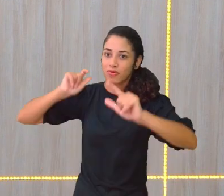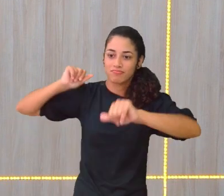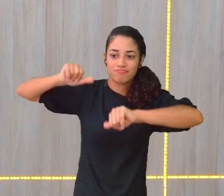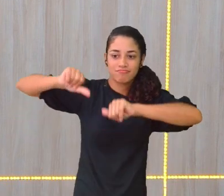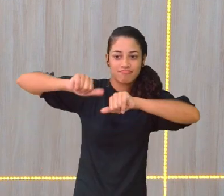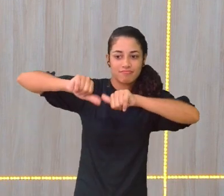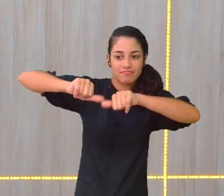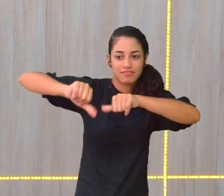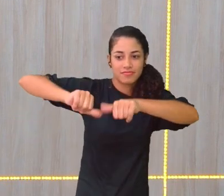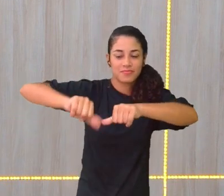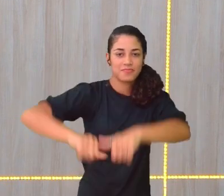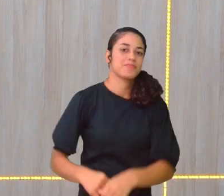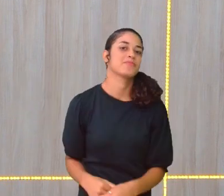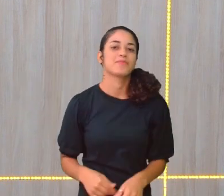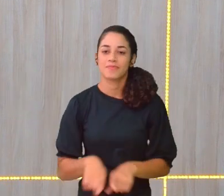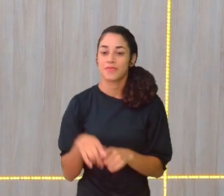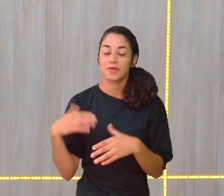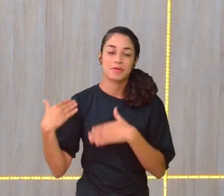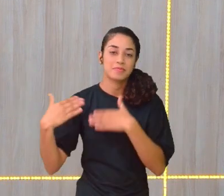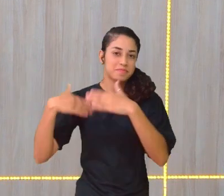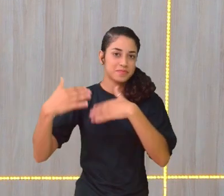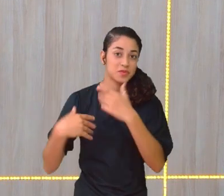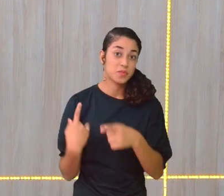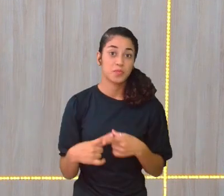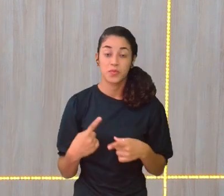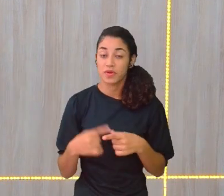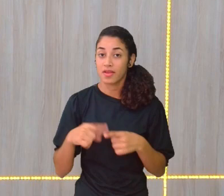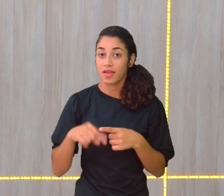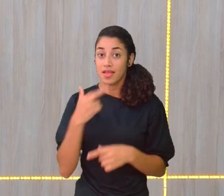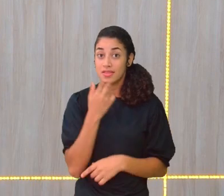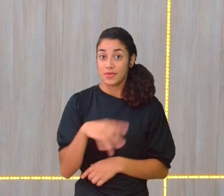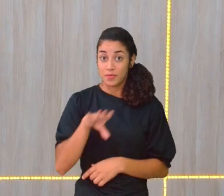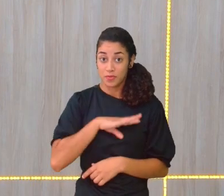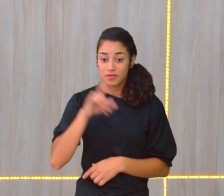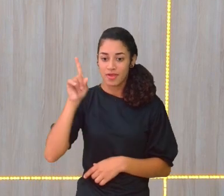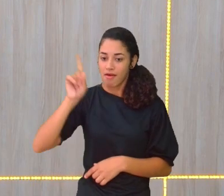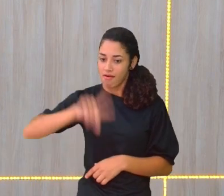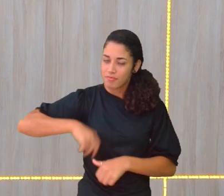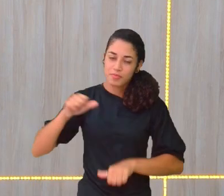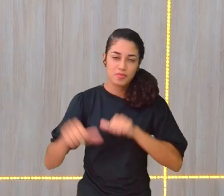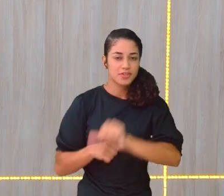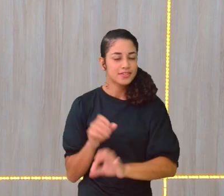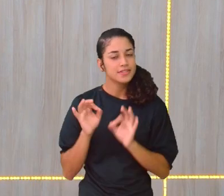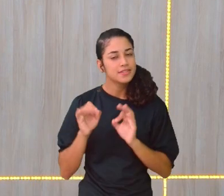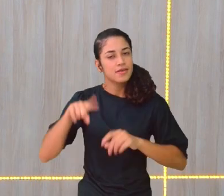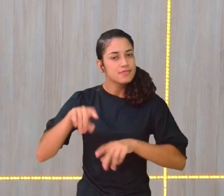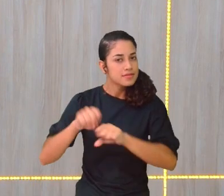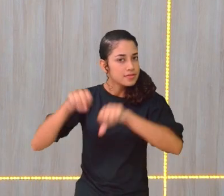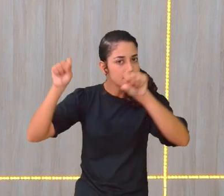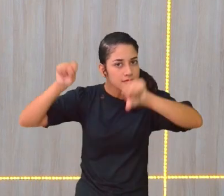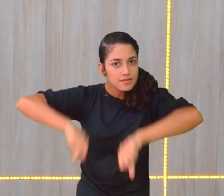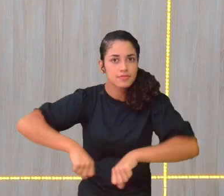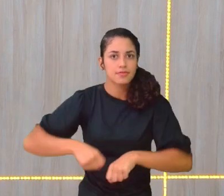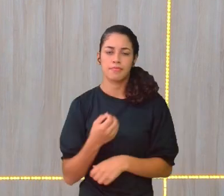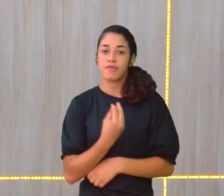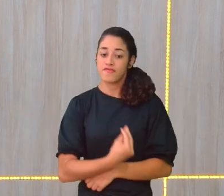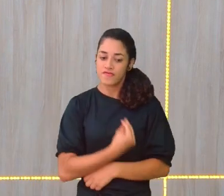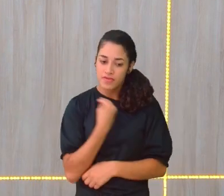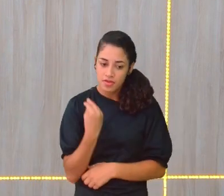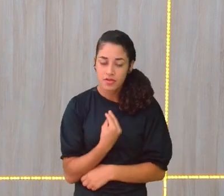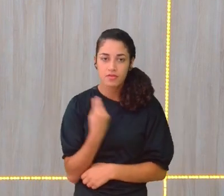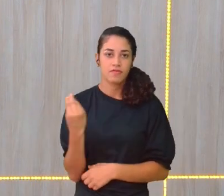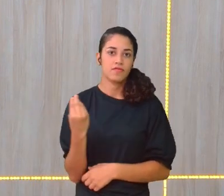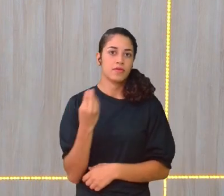Nessa construção, porque a nossa língua portuguesa, ela é mutável, é um sistema vivo, ela tem